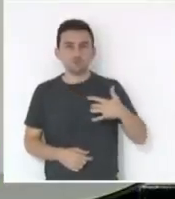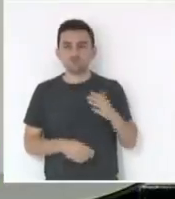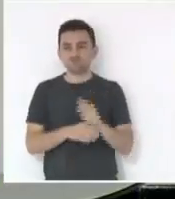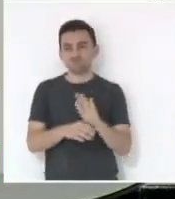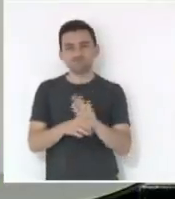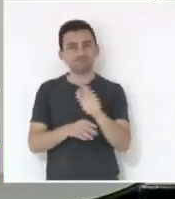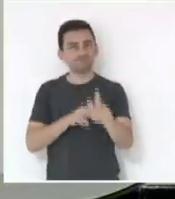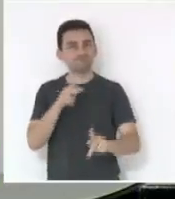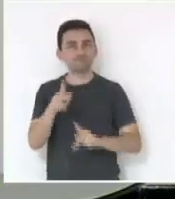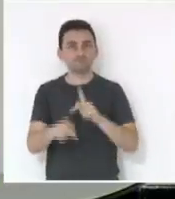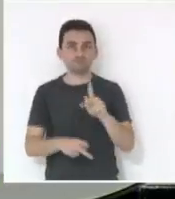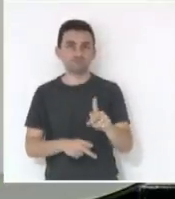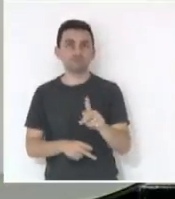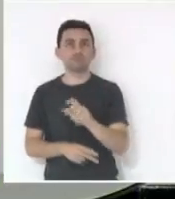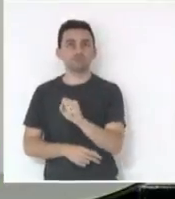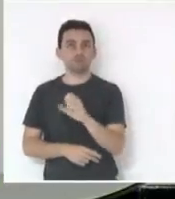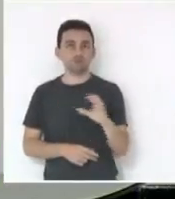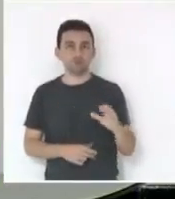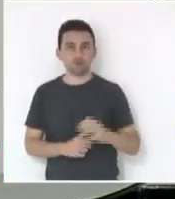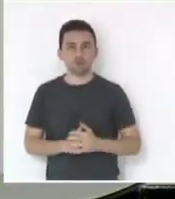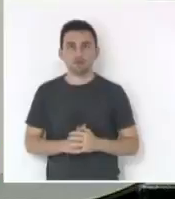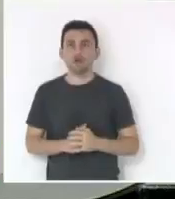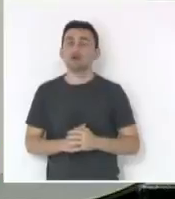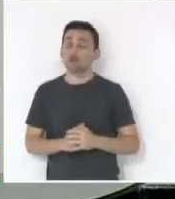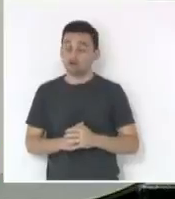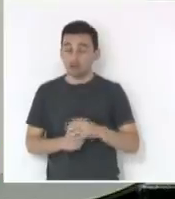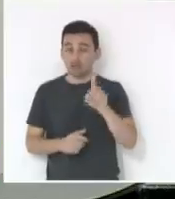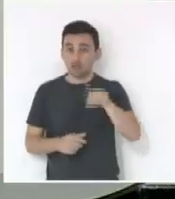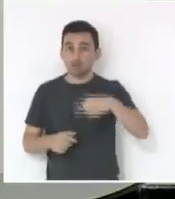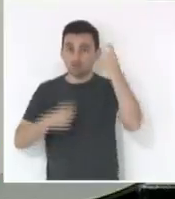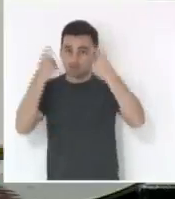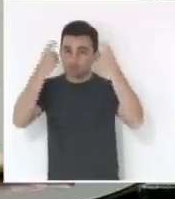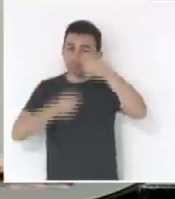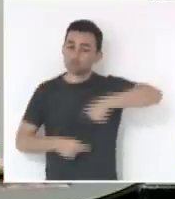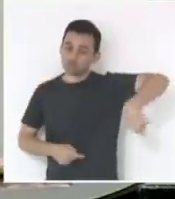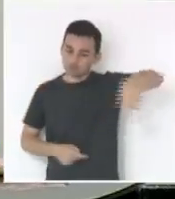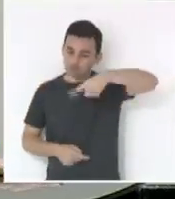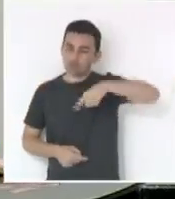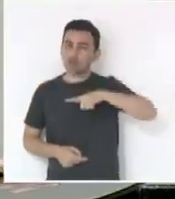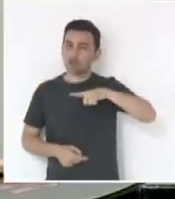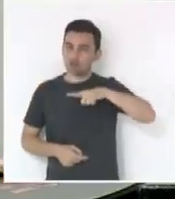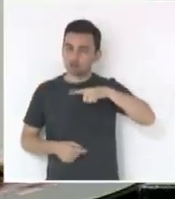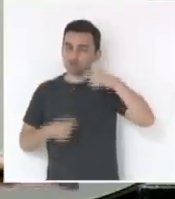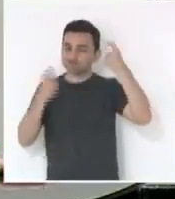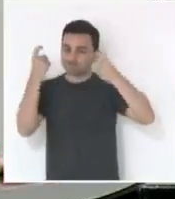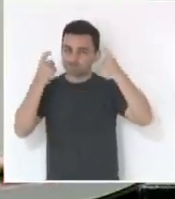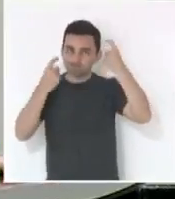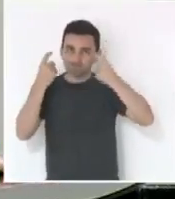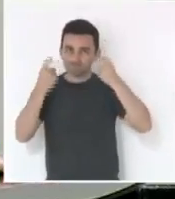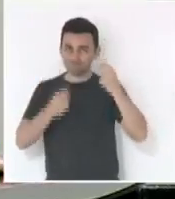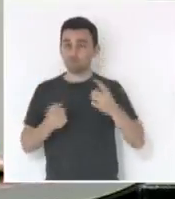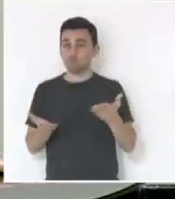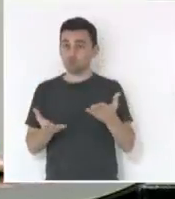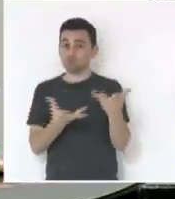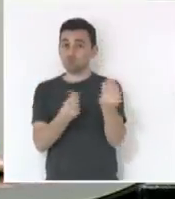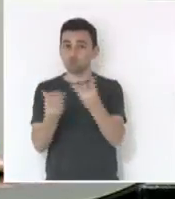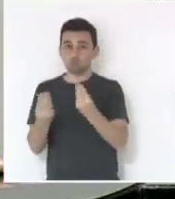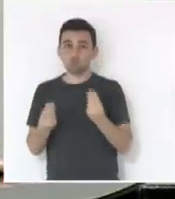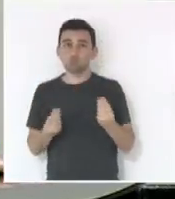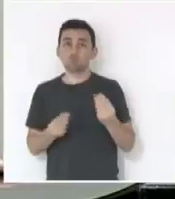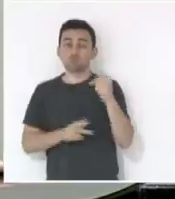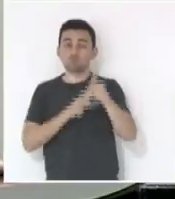catarinenses. Aliás, é uma grande preocupação nossa. Hoje nós temos ainda milhares de